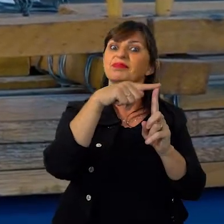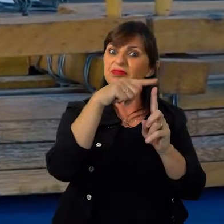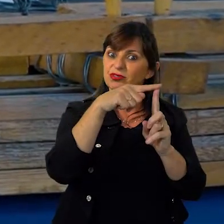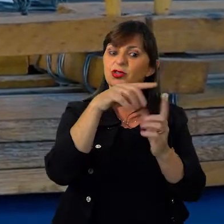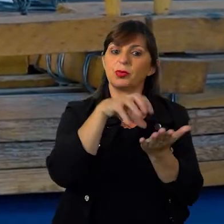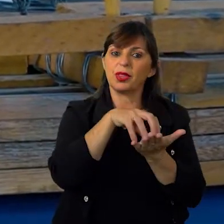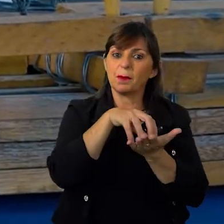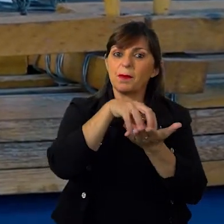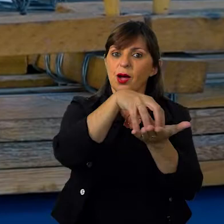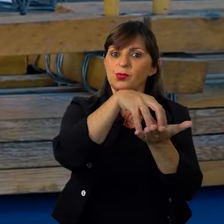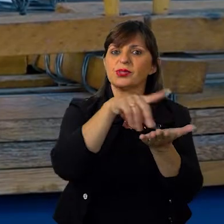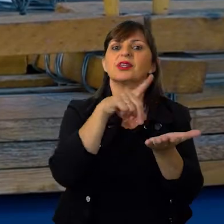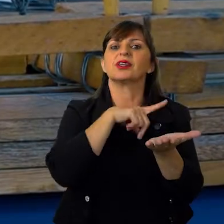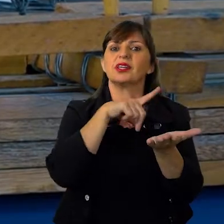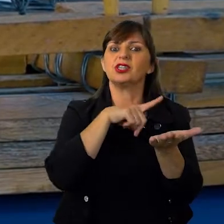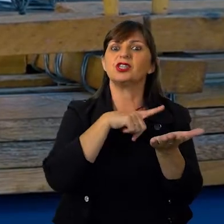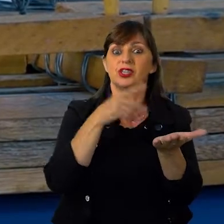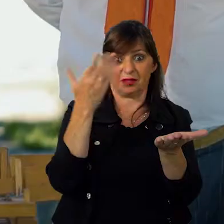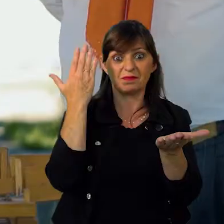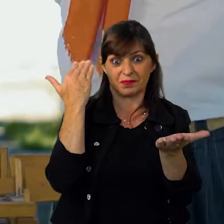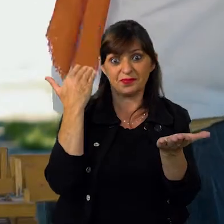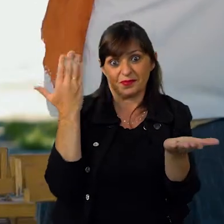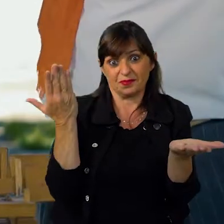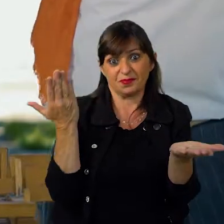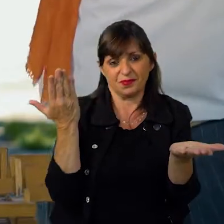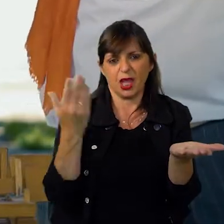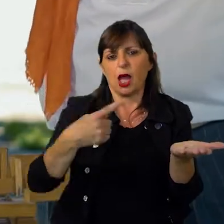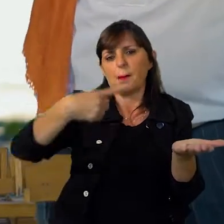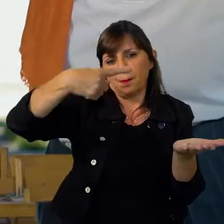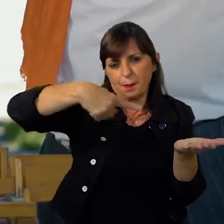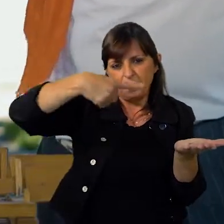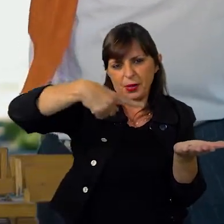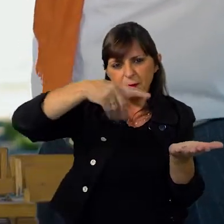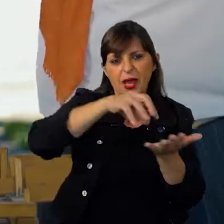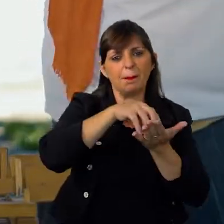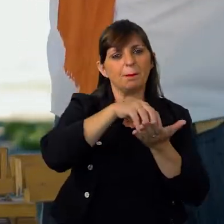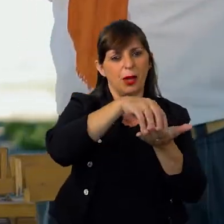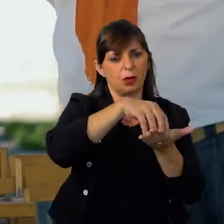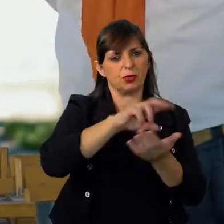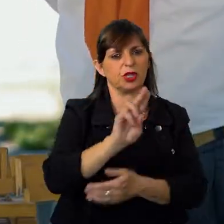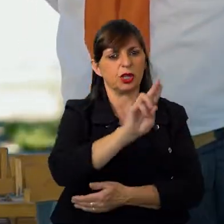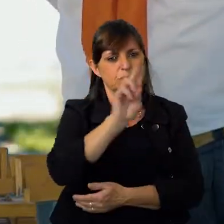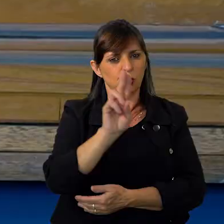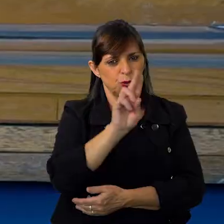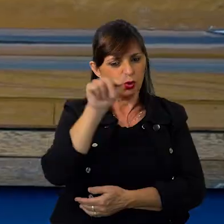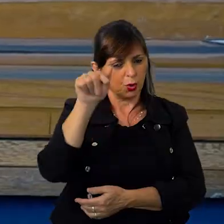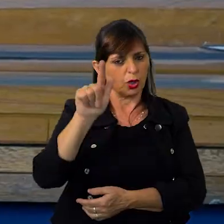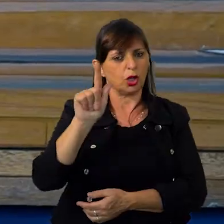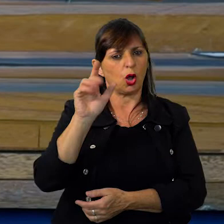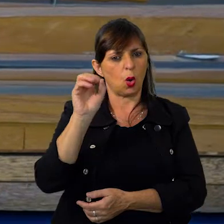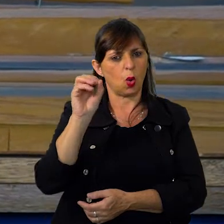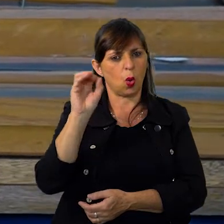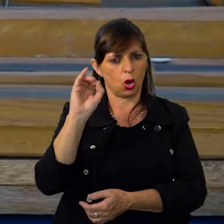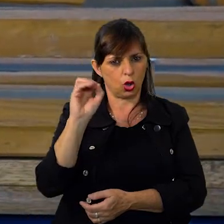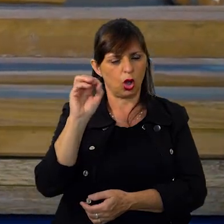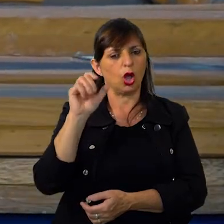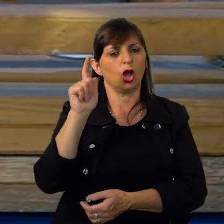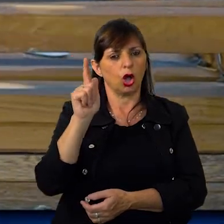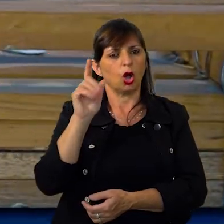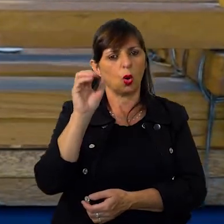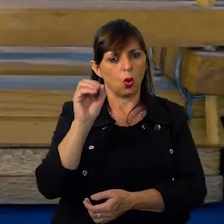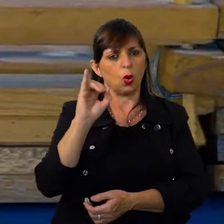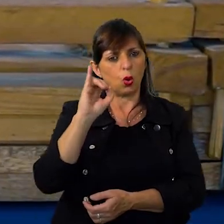da época como eu falei a primeira balsa que se deslocou do goioen usando o transporte a